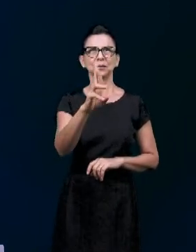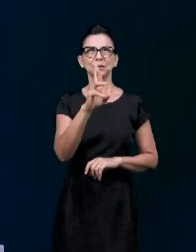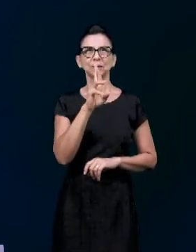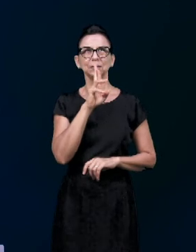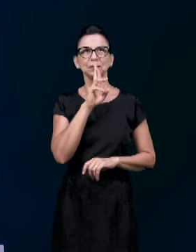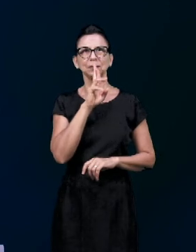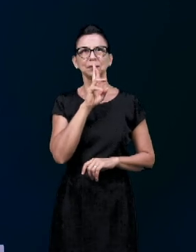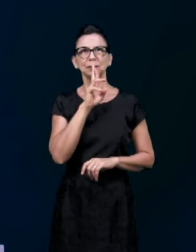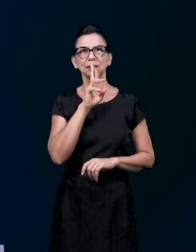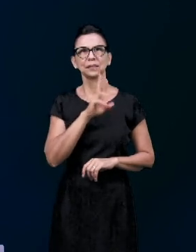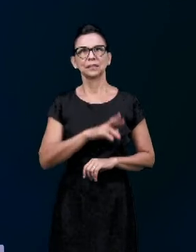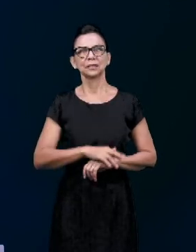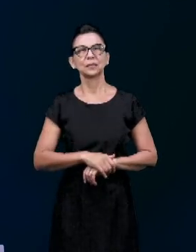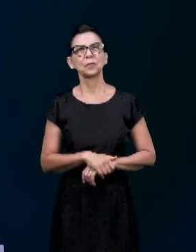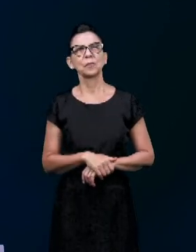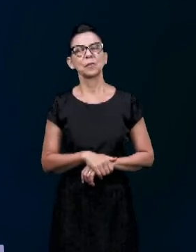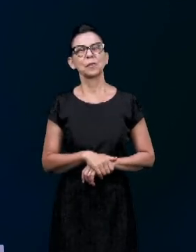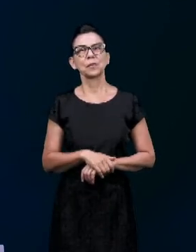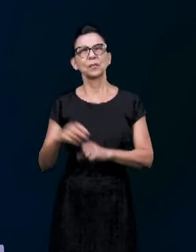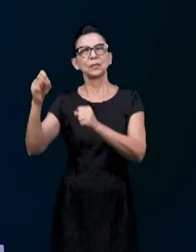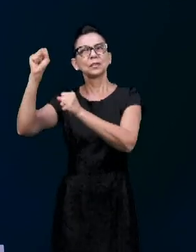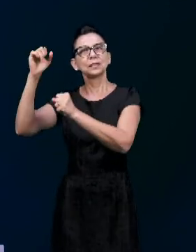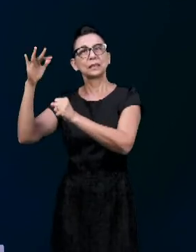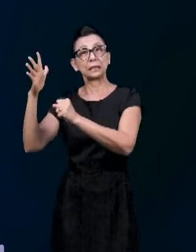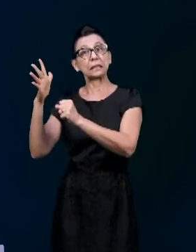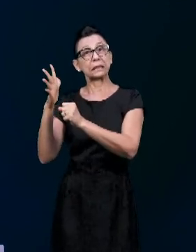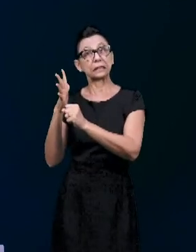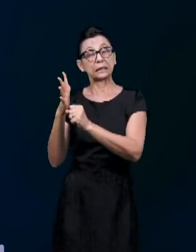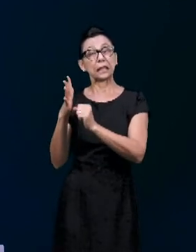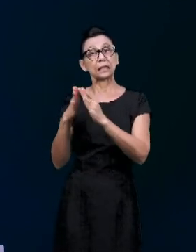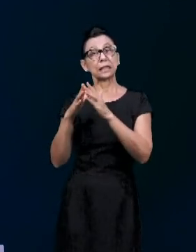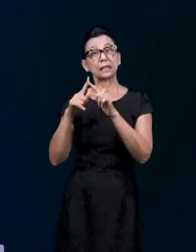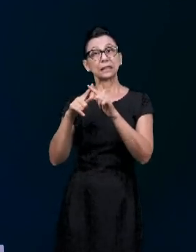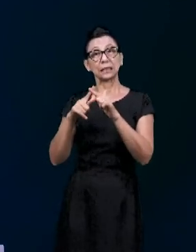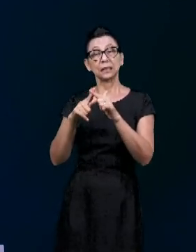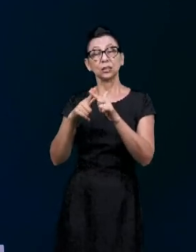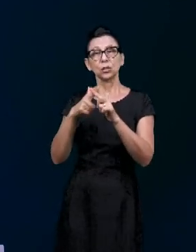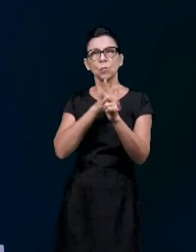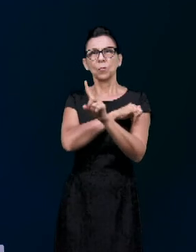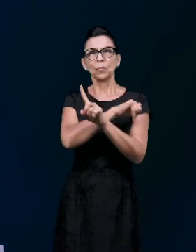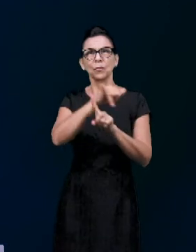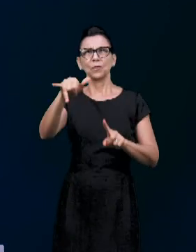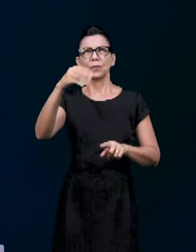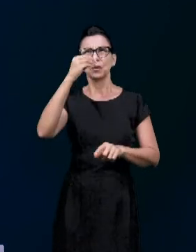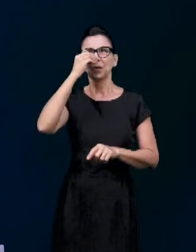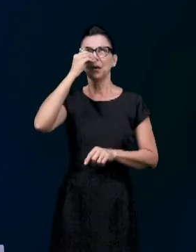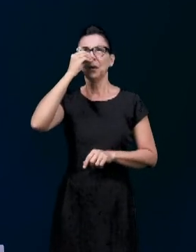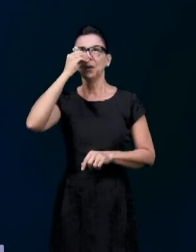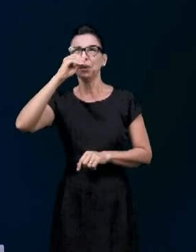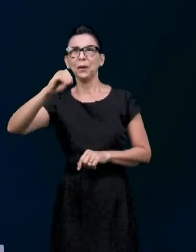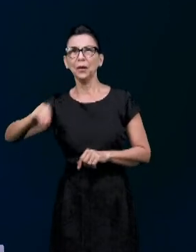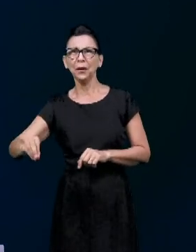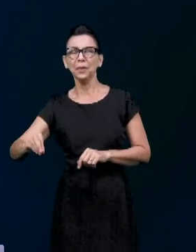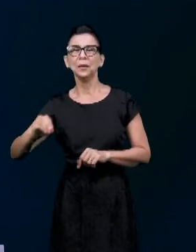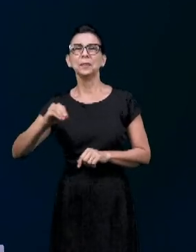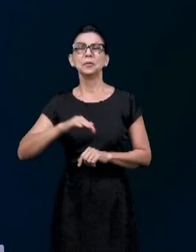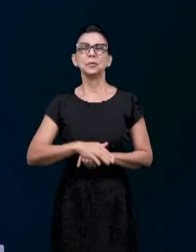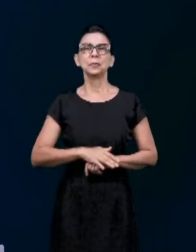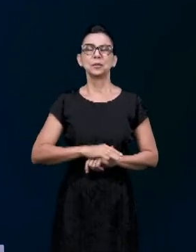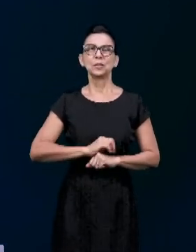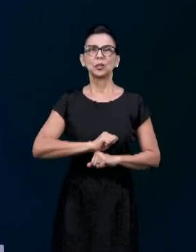pergunta. Pois a igreja de Sardes rejeitou todo o profético, rejeitou toda a palavra de